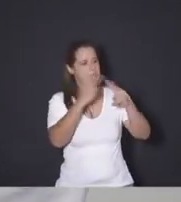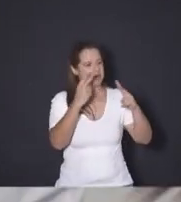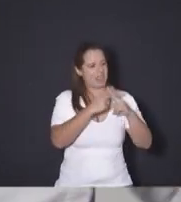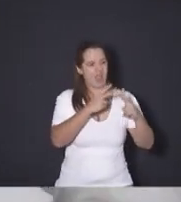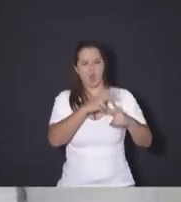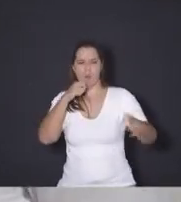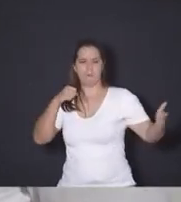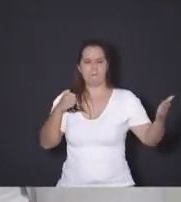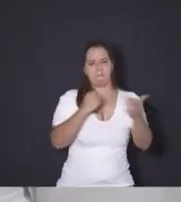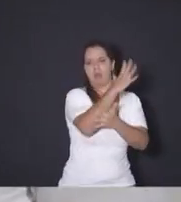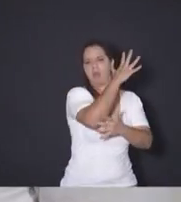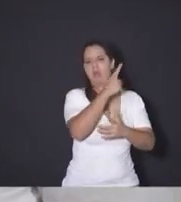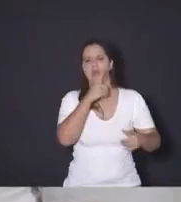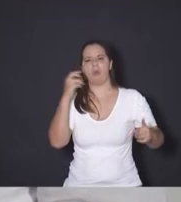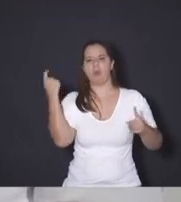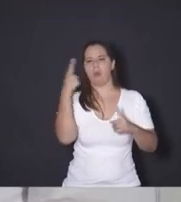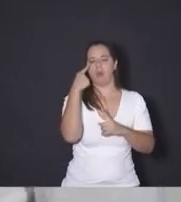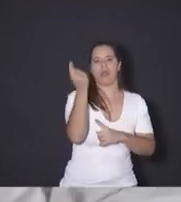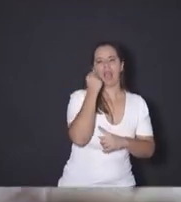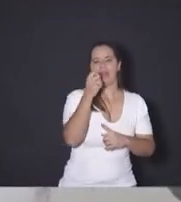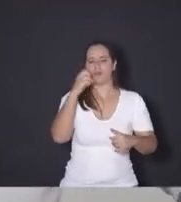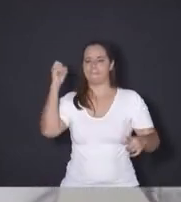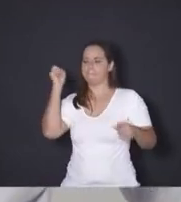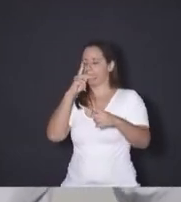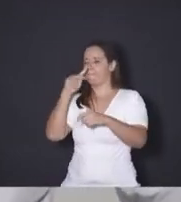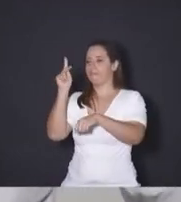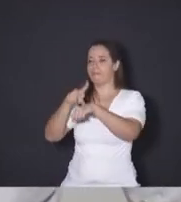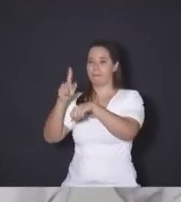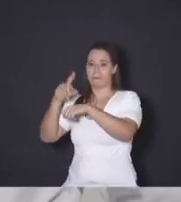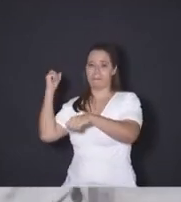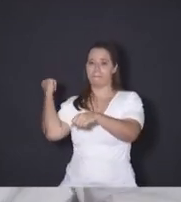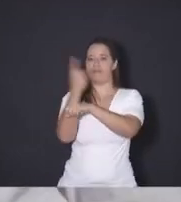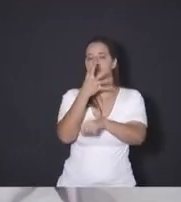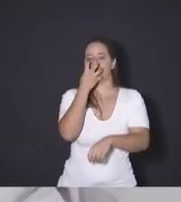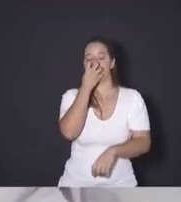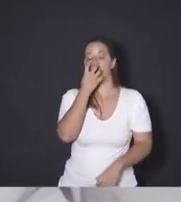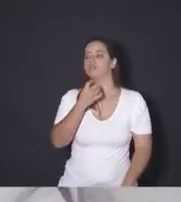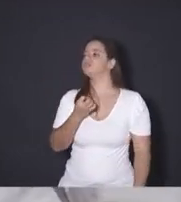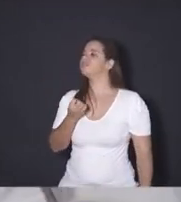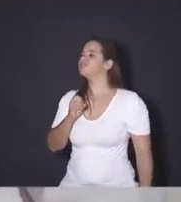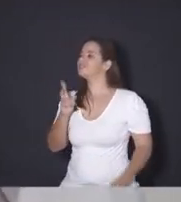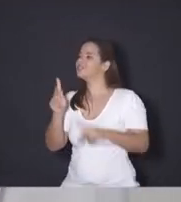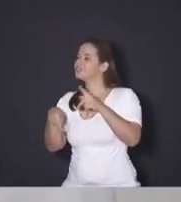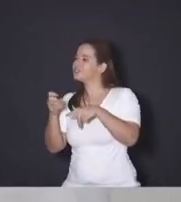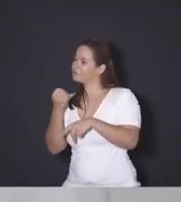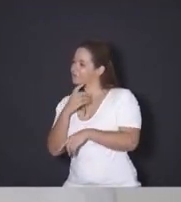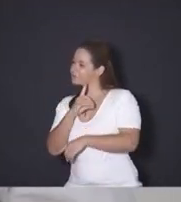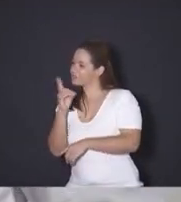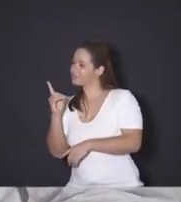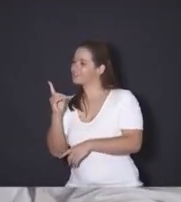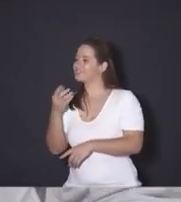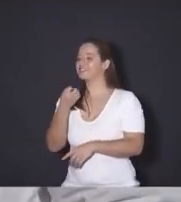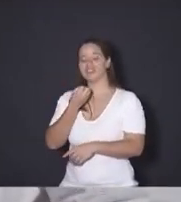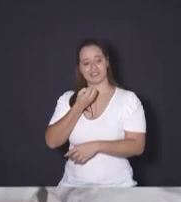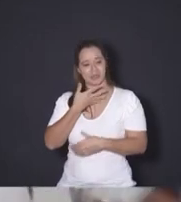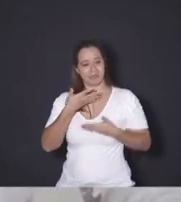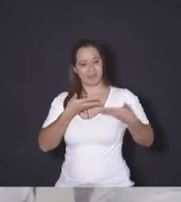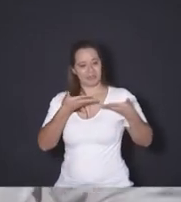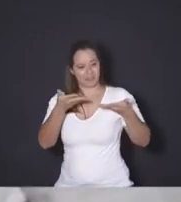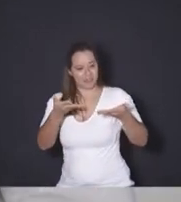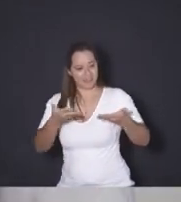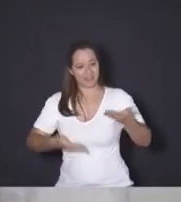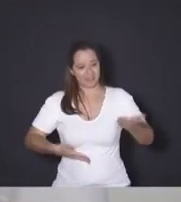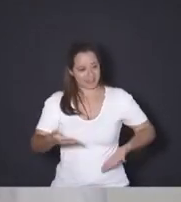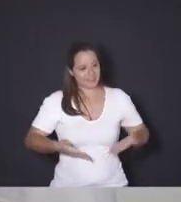soltou gatos da de pedra no cachorro e quando chega no shopping bom dia senhor bom dia a senhora quer que se vá se o que